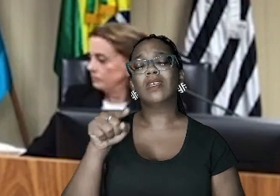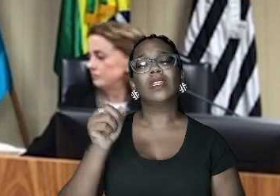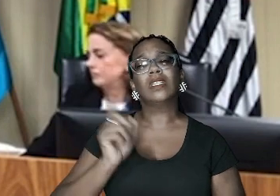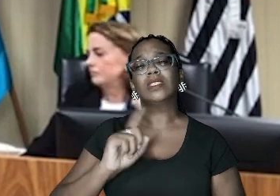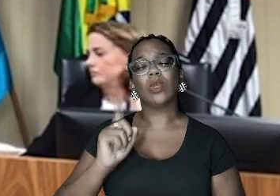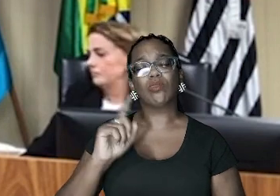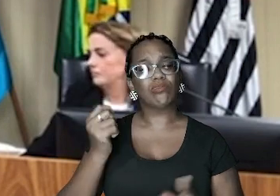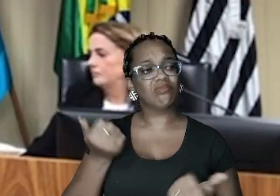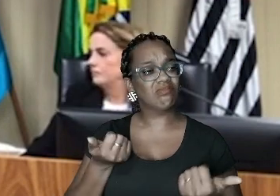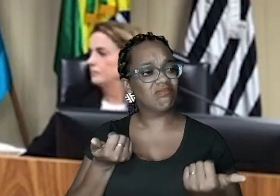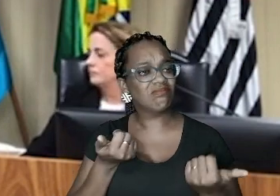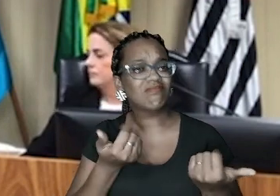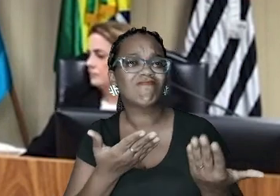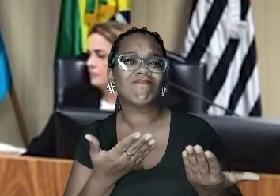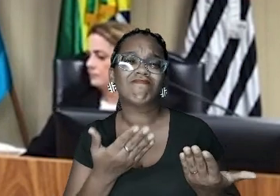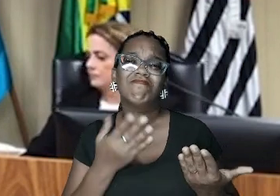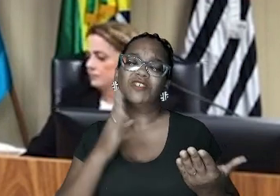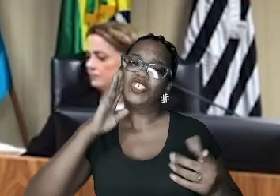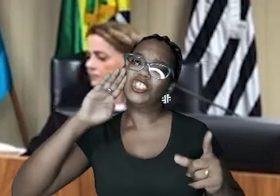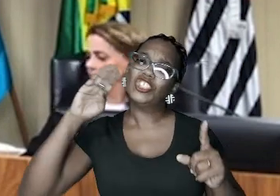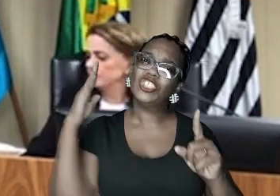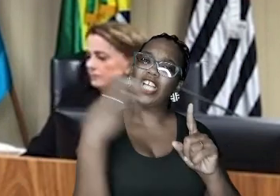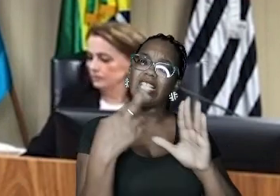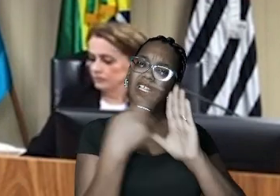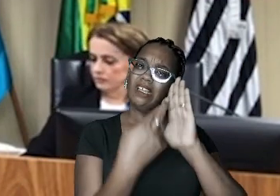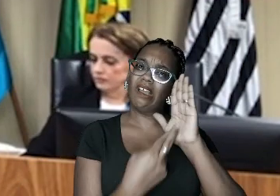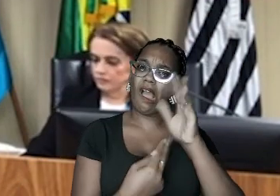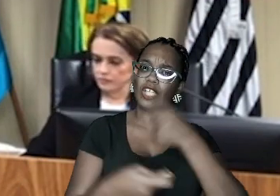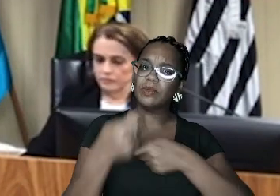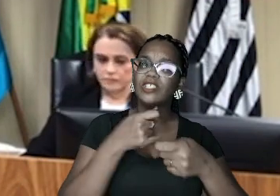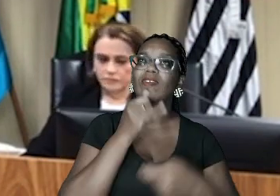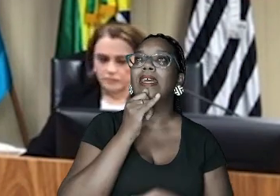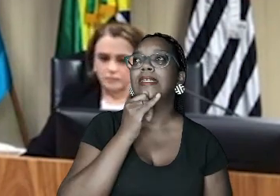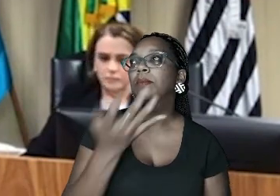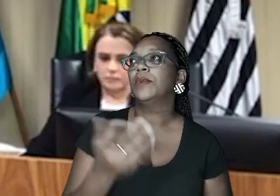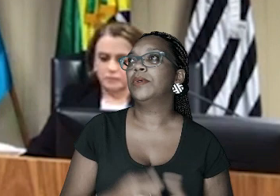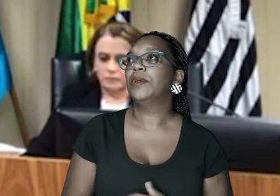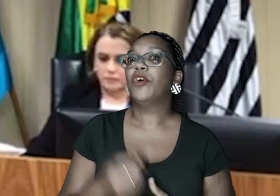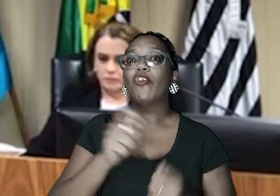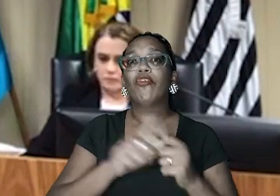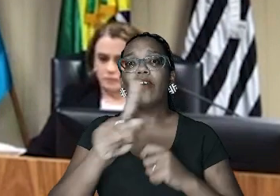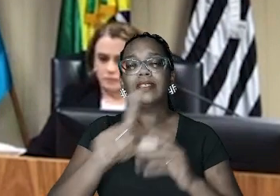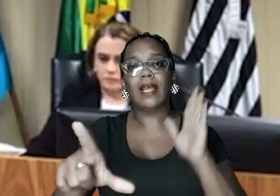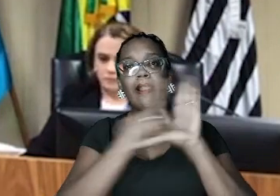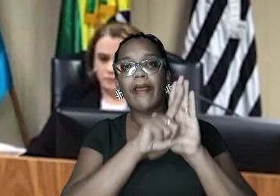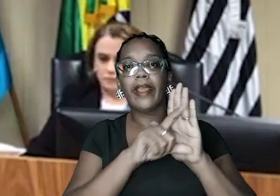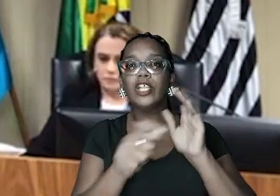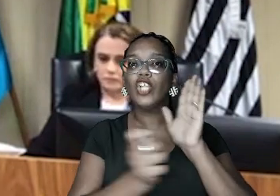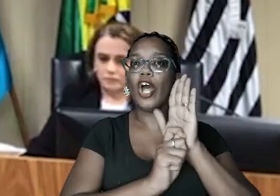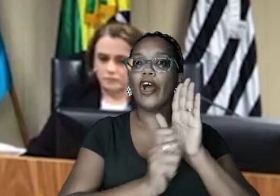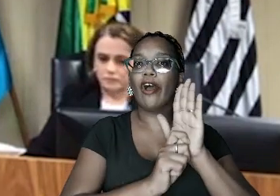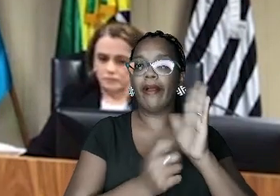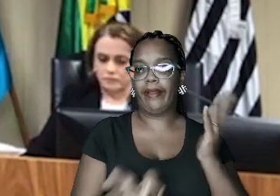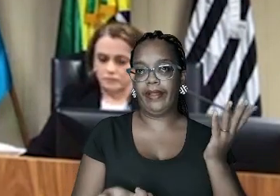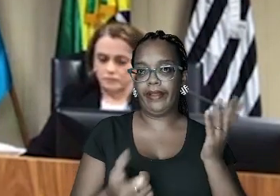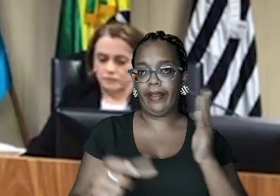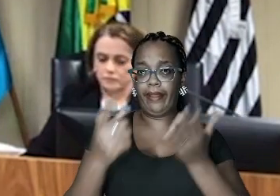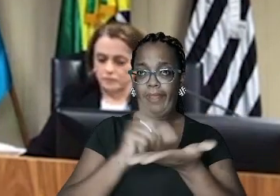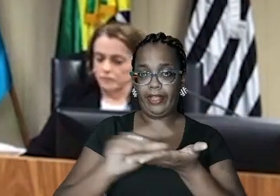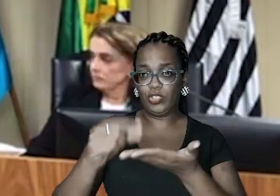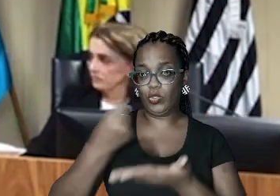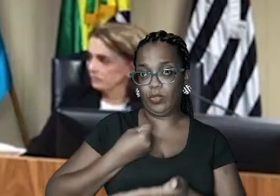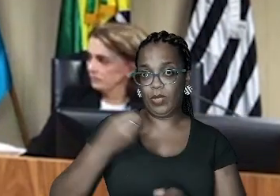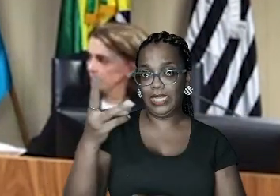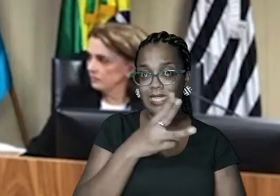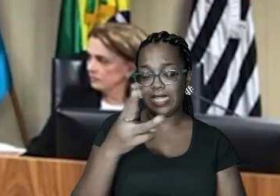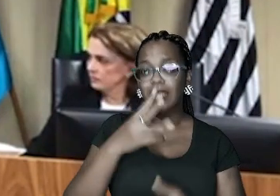alguma Norma administrativa ele não faz por exemplo como na lei de drogas no artigo 33 onde há necessidade de um complemento através